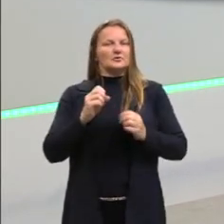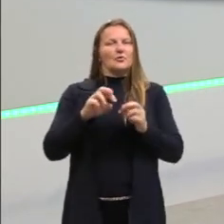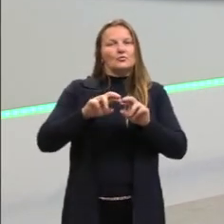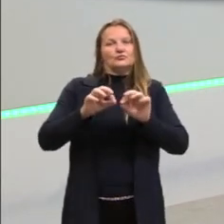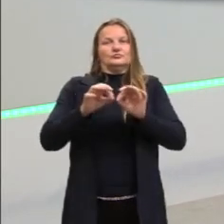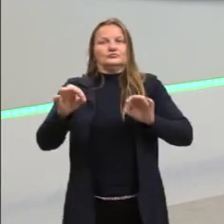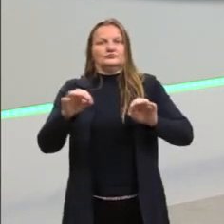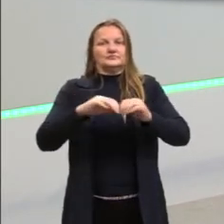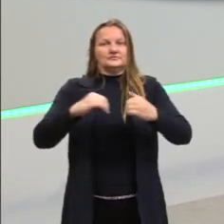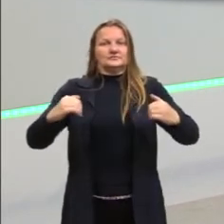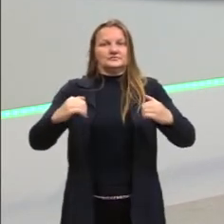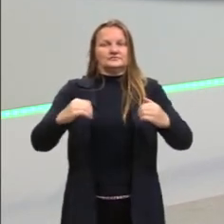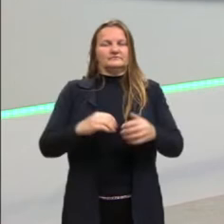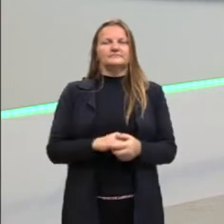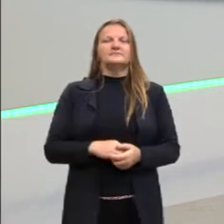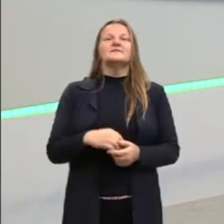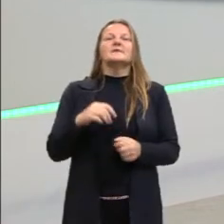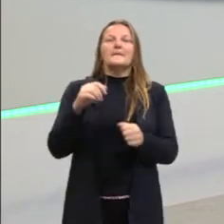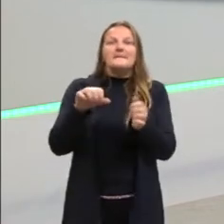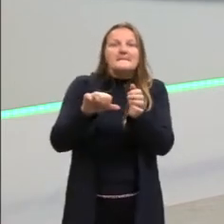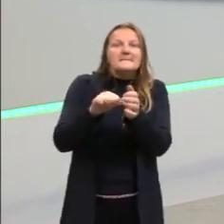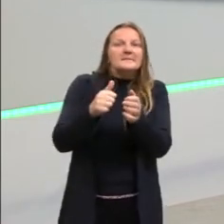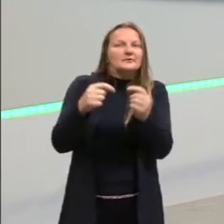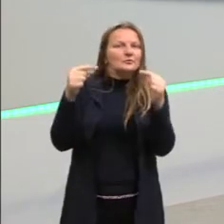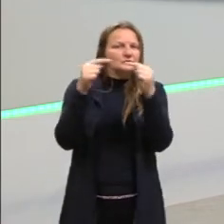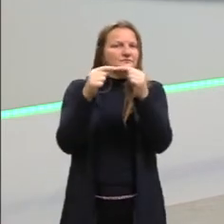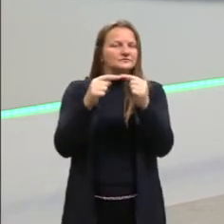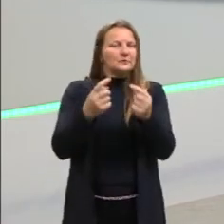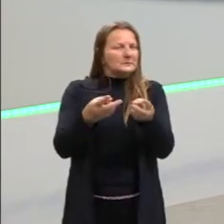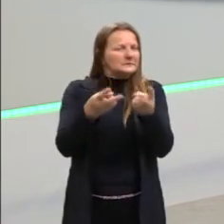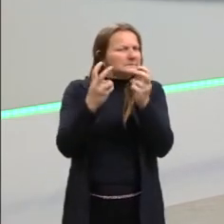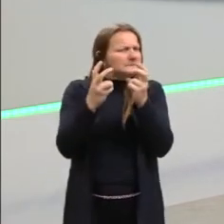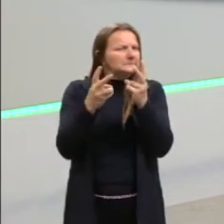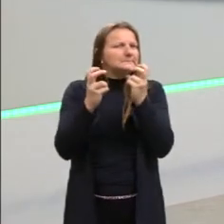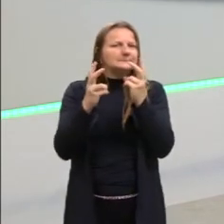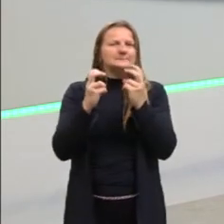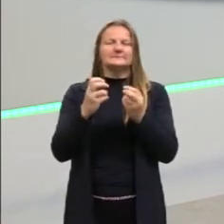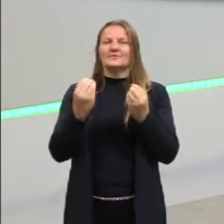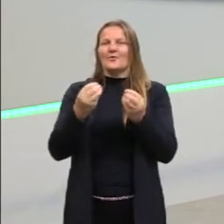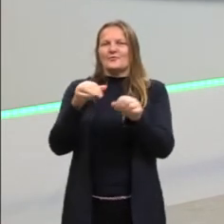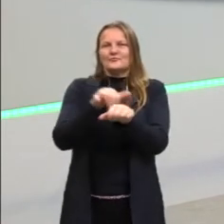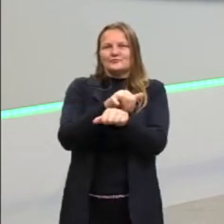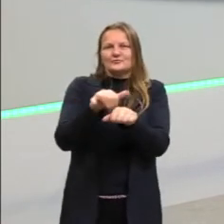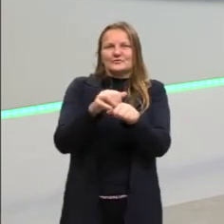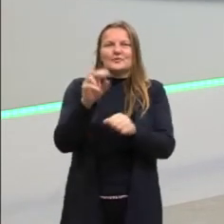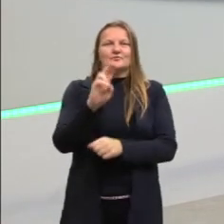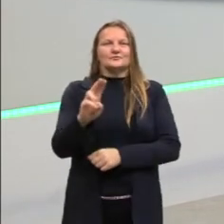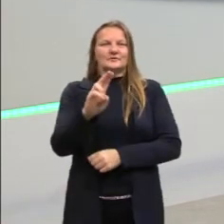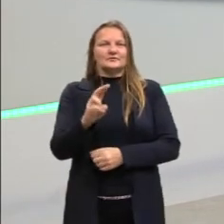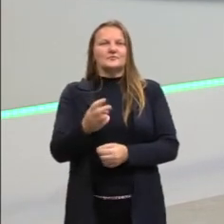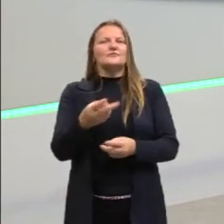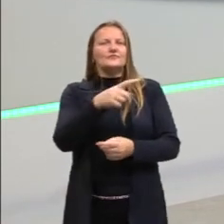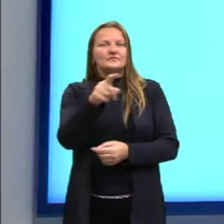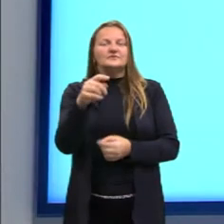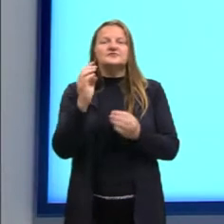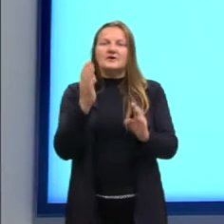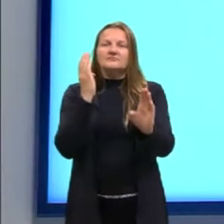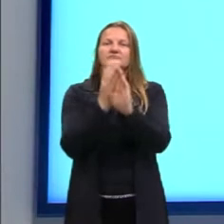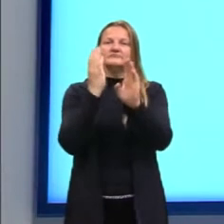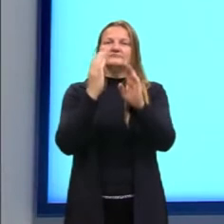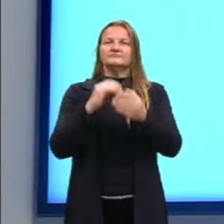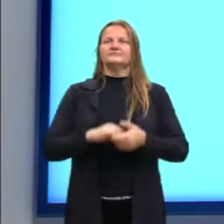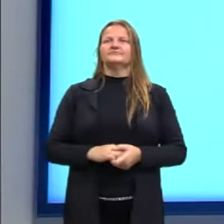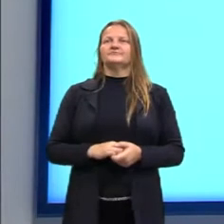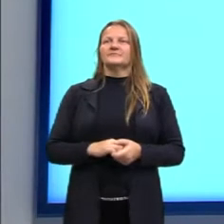tá? Então, esse é um dos primeiros objetivos que a gente vai ter ali. E isso vocês conseguem encontrar se